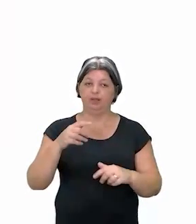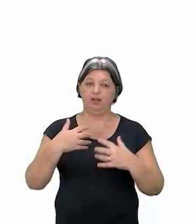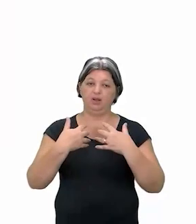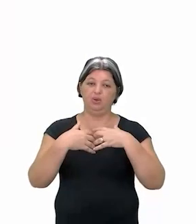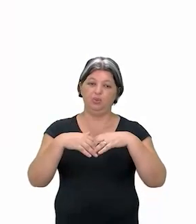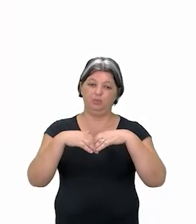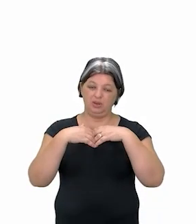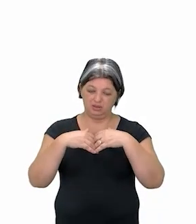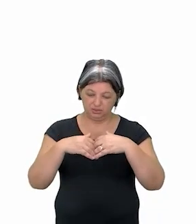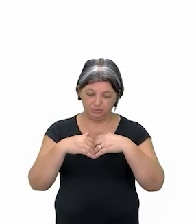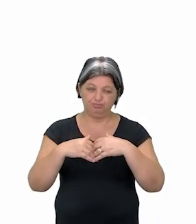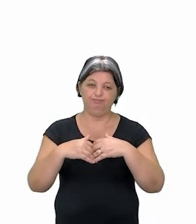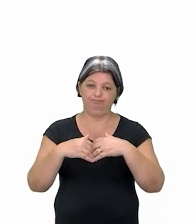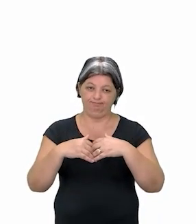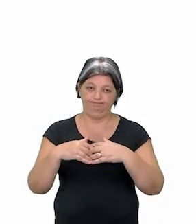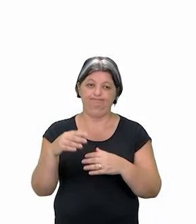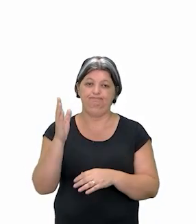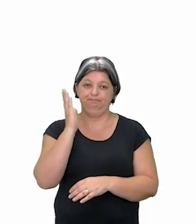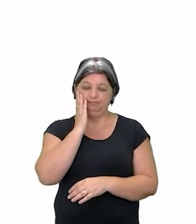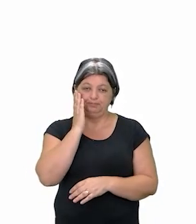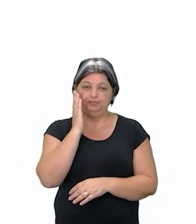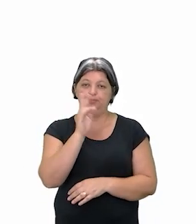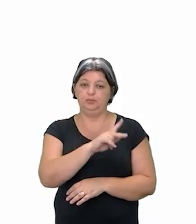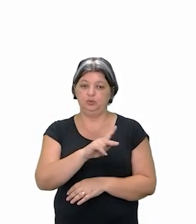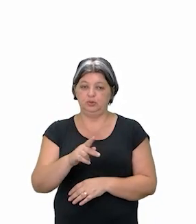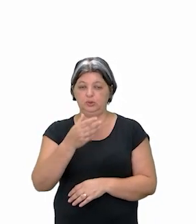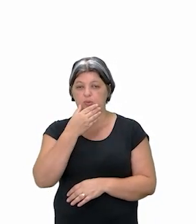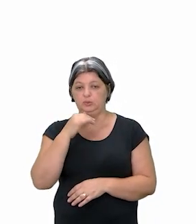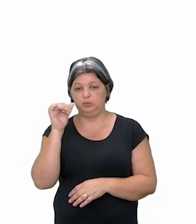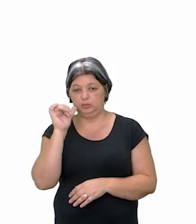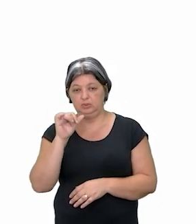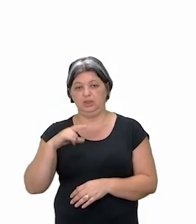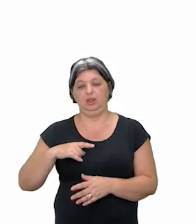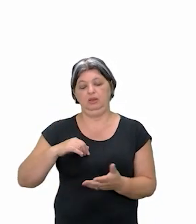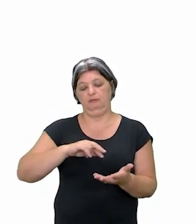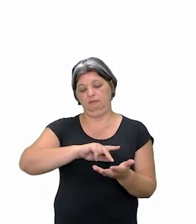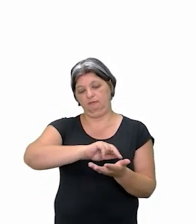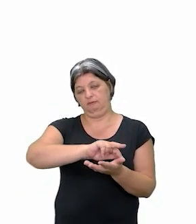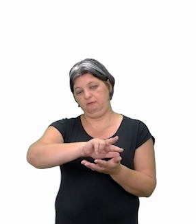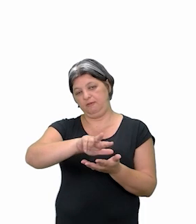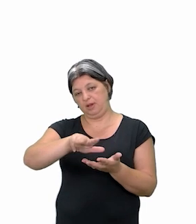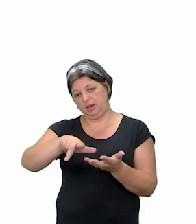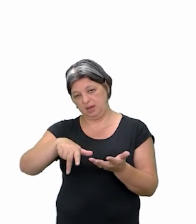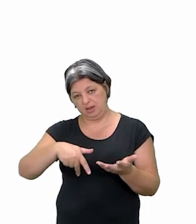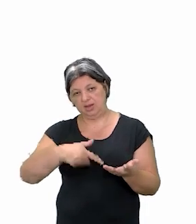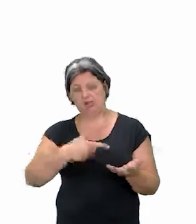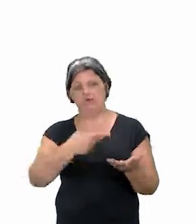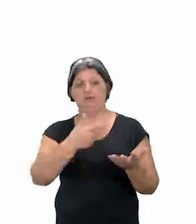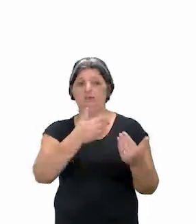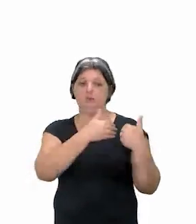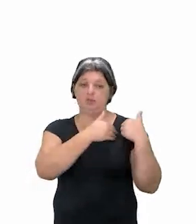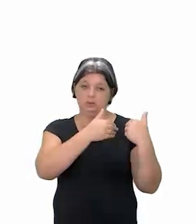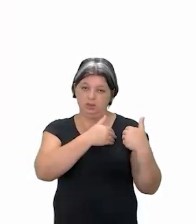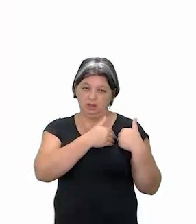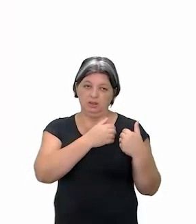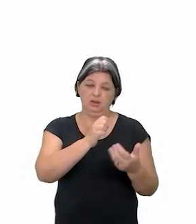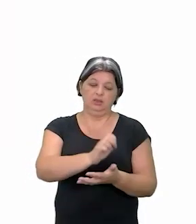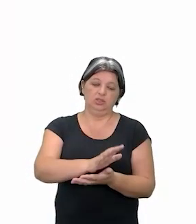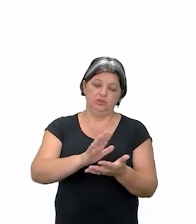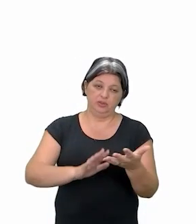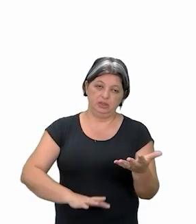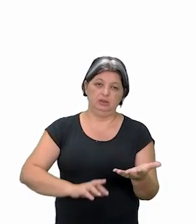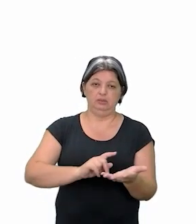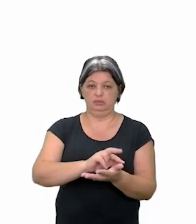gente sabe também que o professor e a professora possuem diversas tarefas, né? Nem sempre é possível a